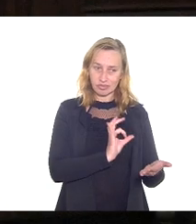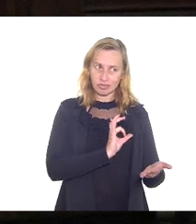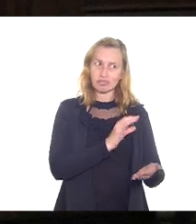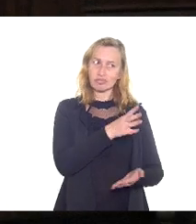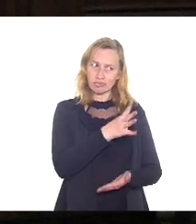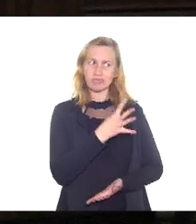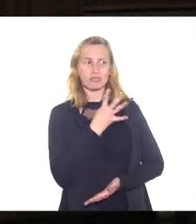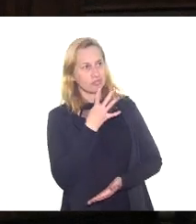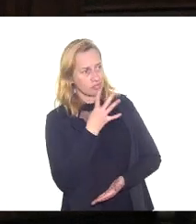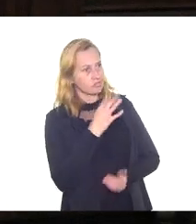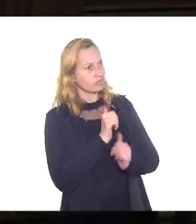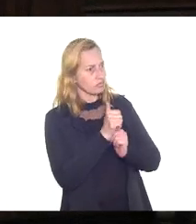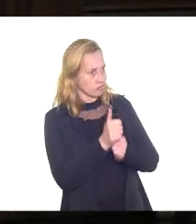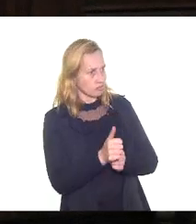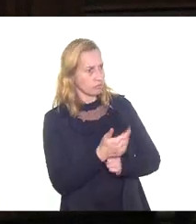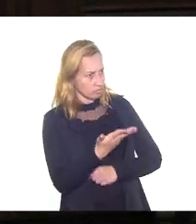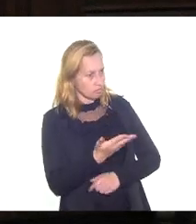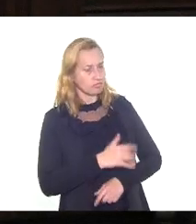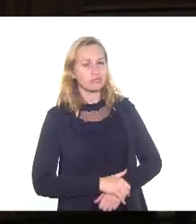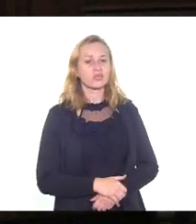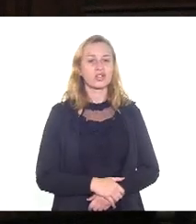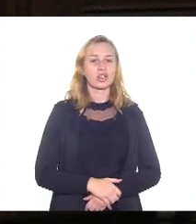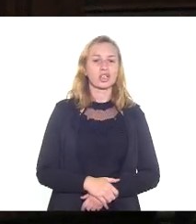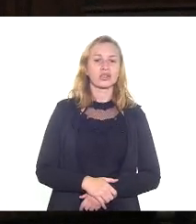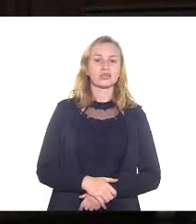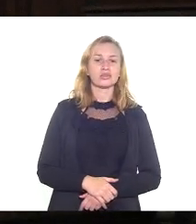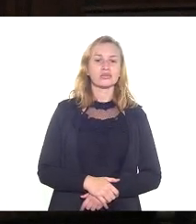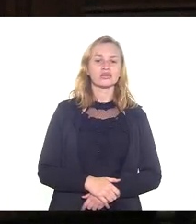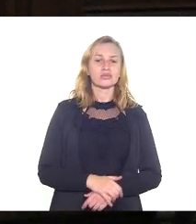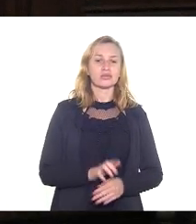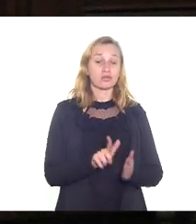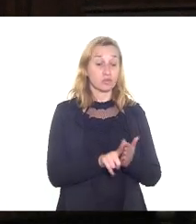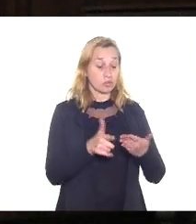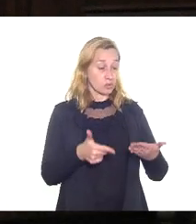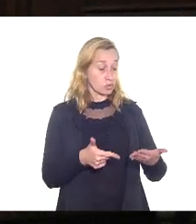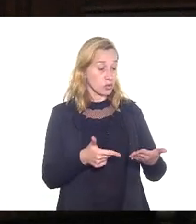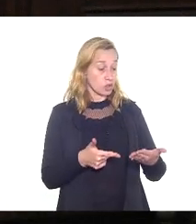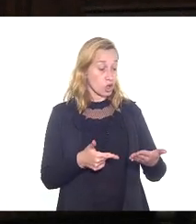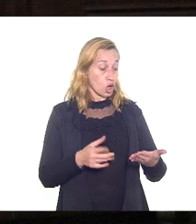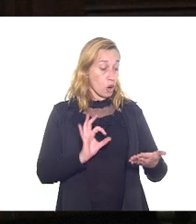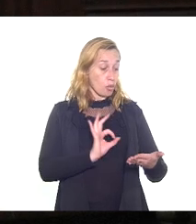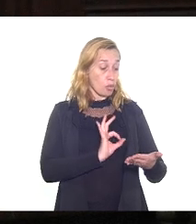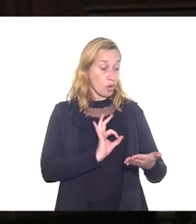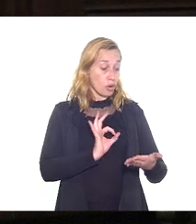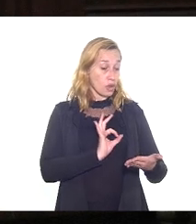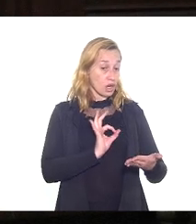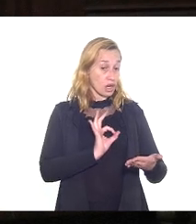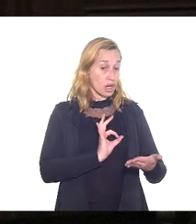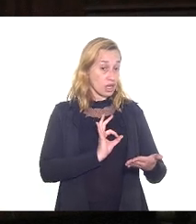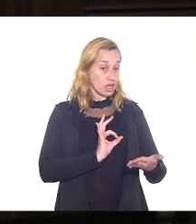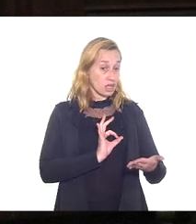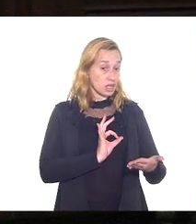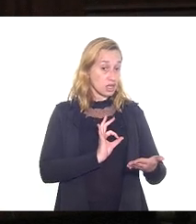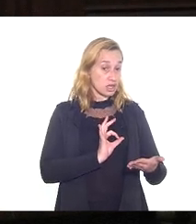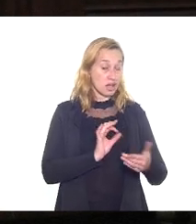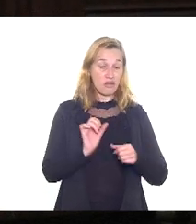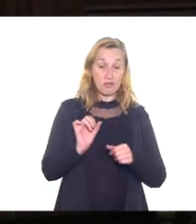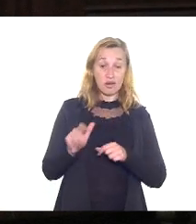ter acompanhado, que diz o seguinte: polícia faz